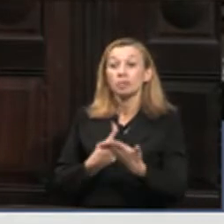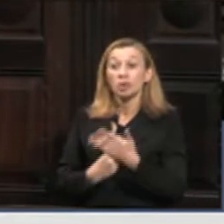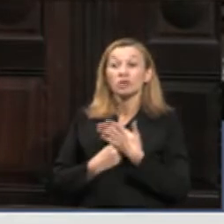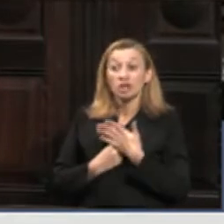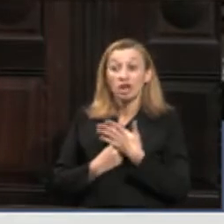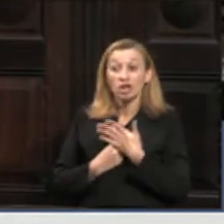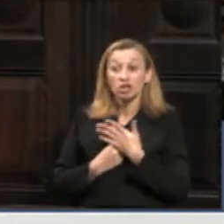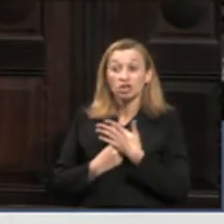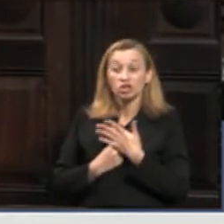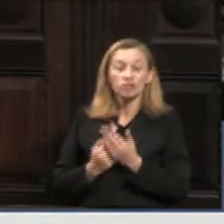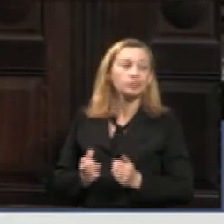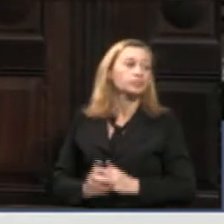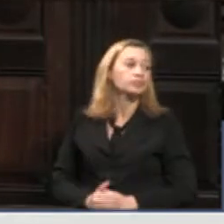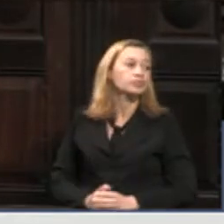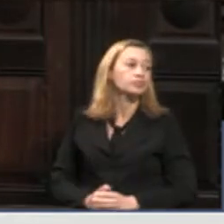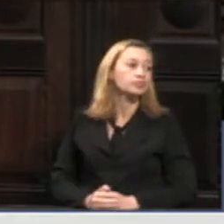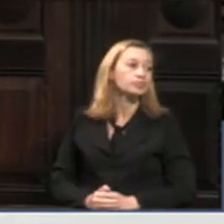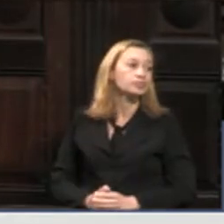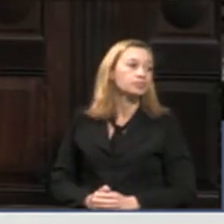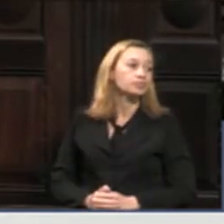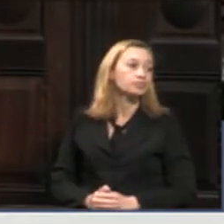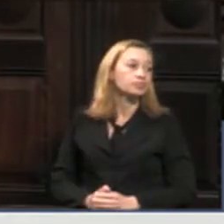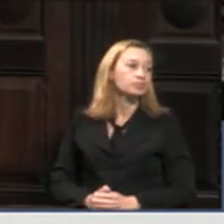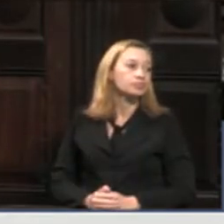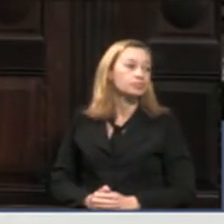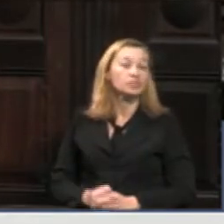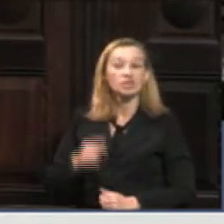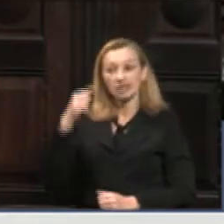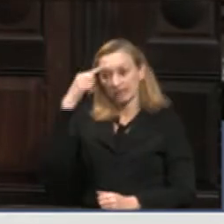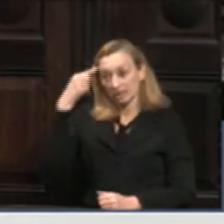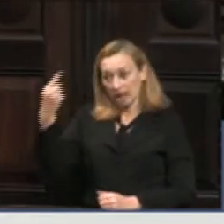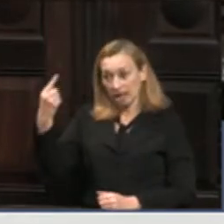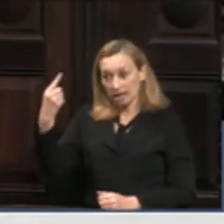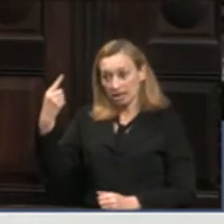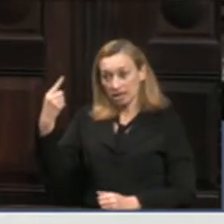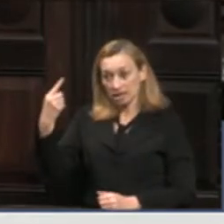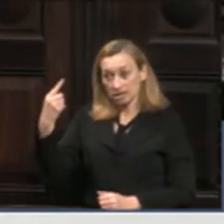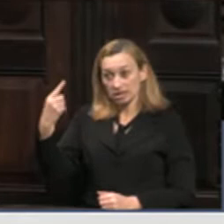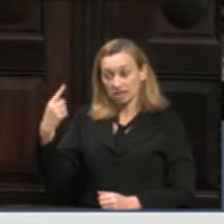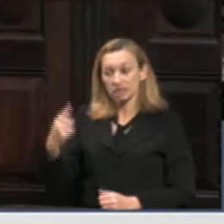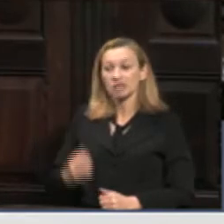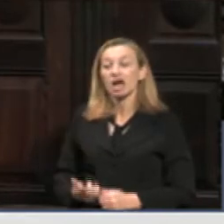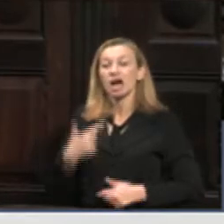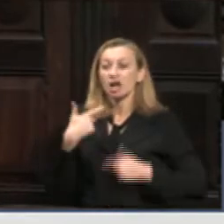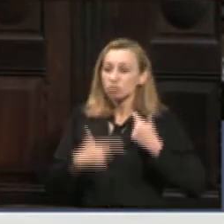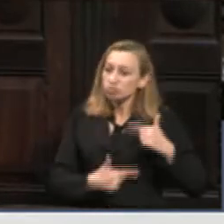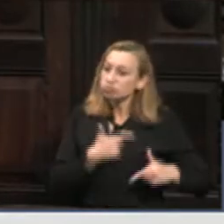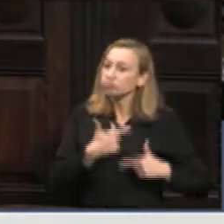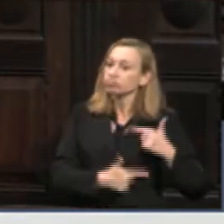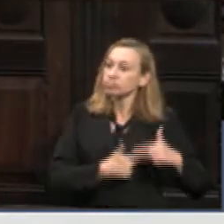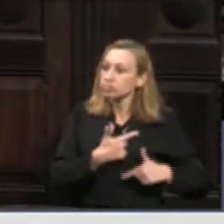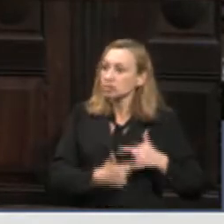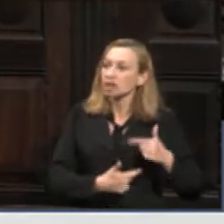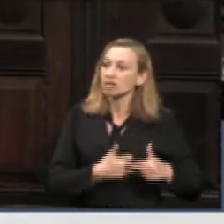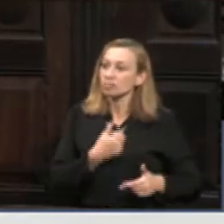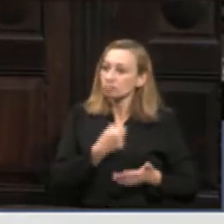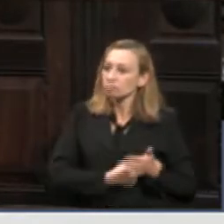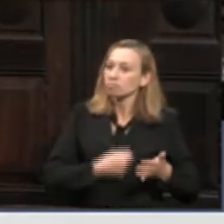o esgrimir de ideias, a luta